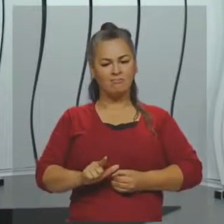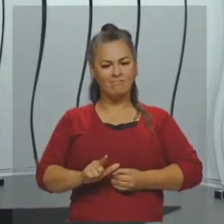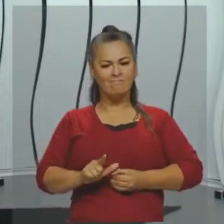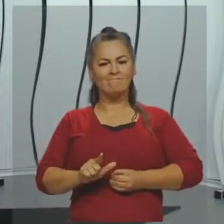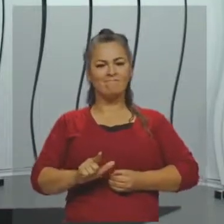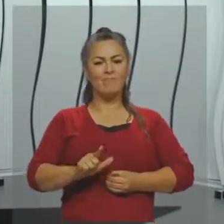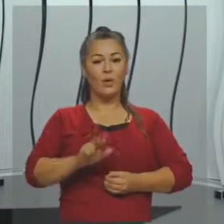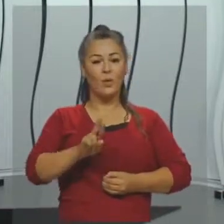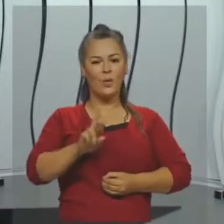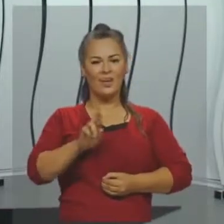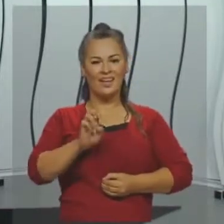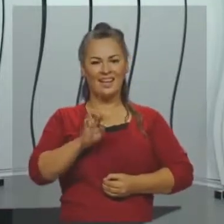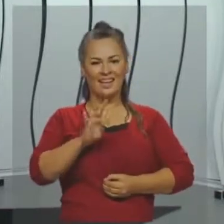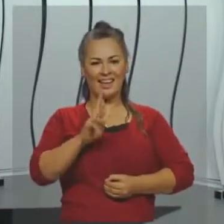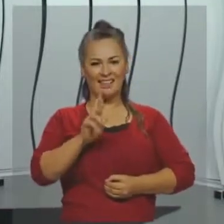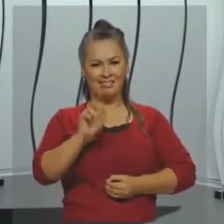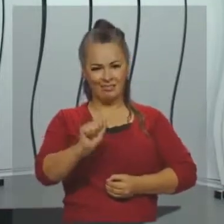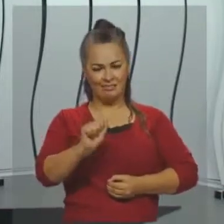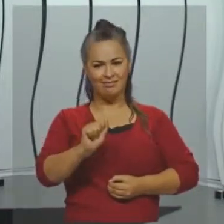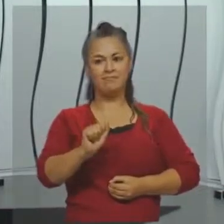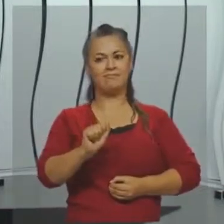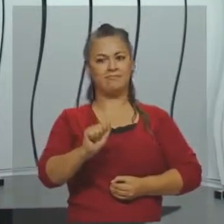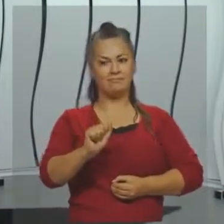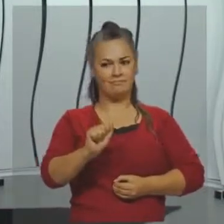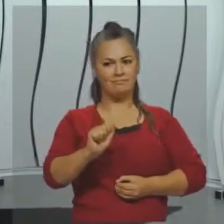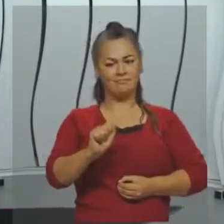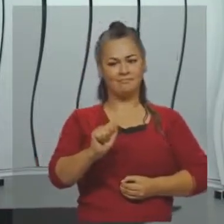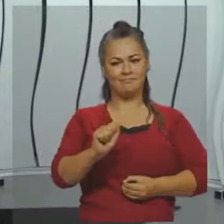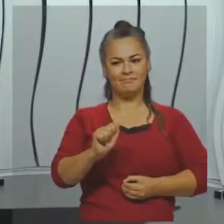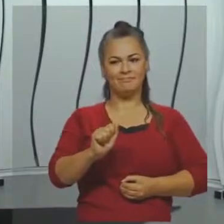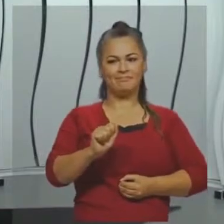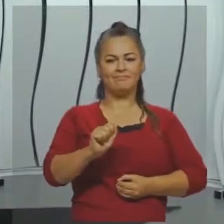então, da bexiga e levar isso para fora do seu corpo.